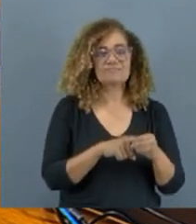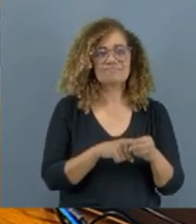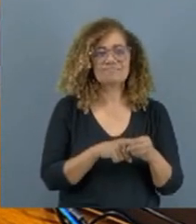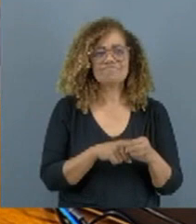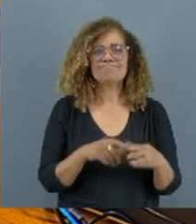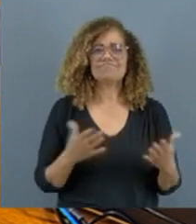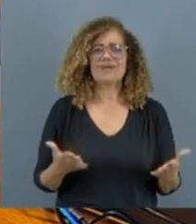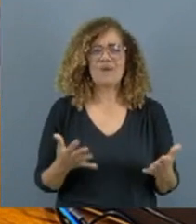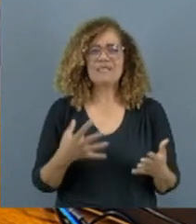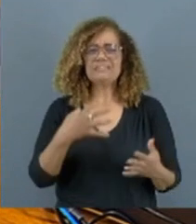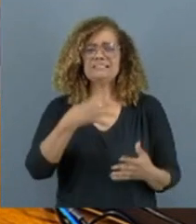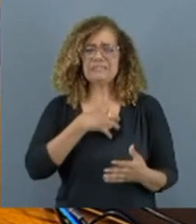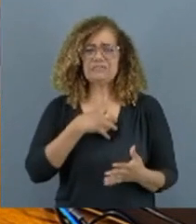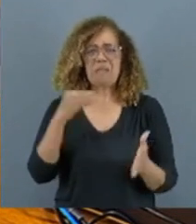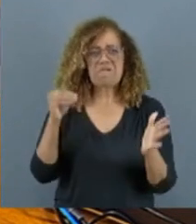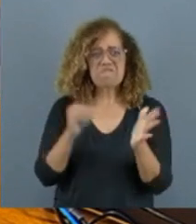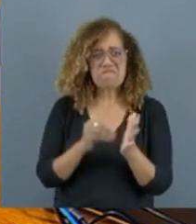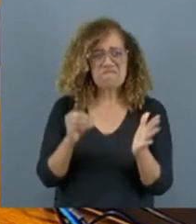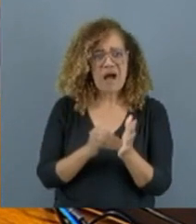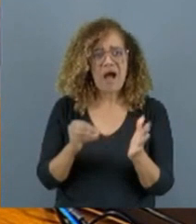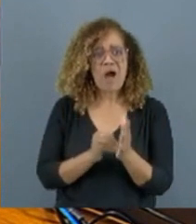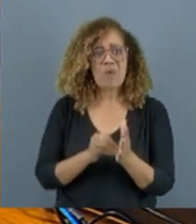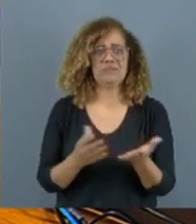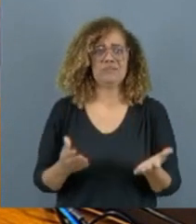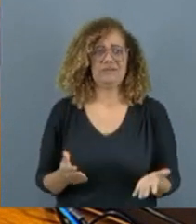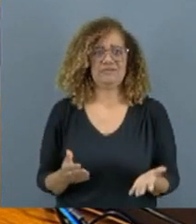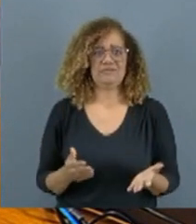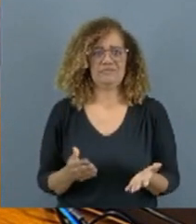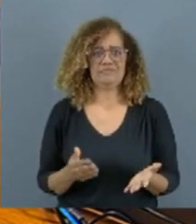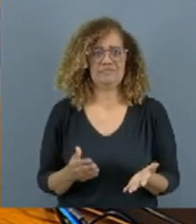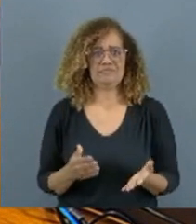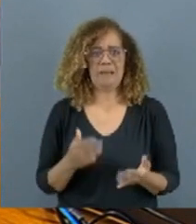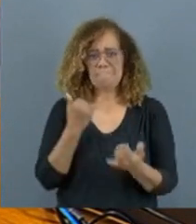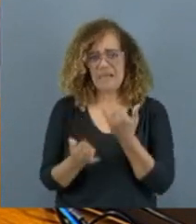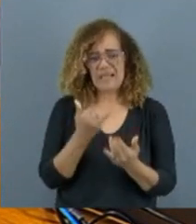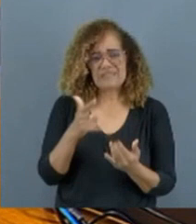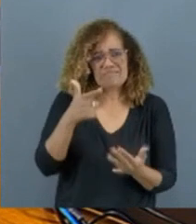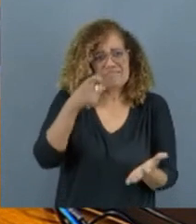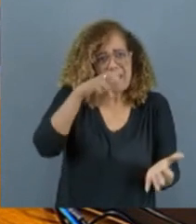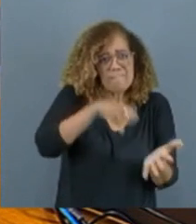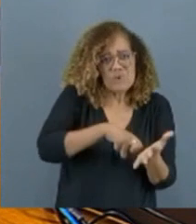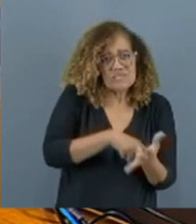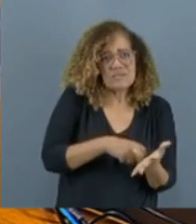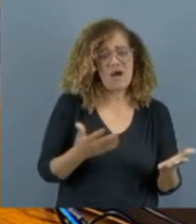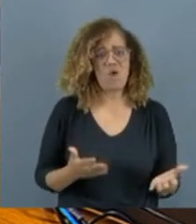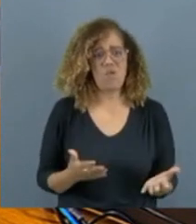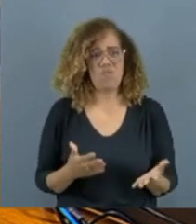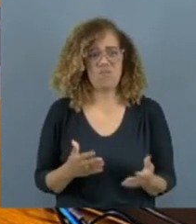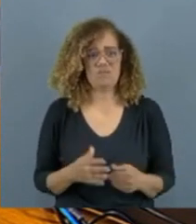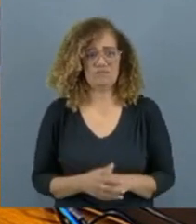de impunidade já toma conta do Brasil por tantas situações,